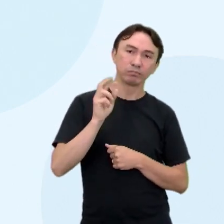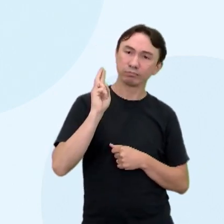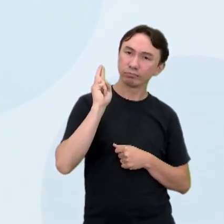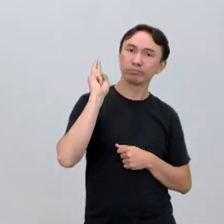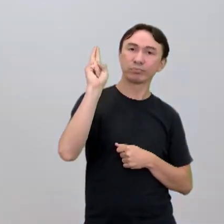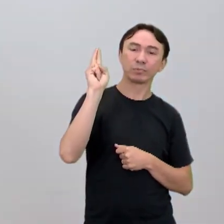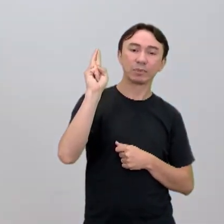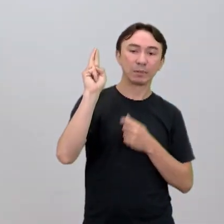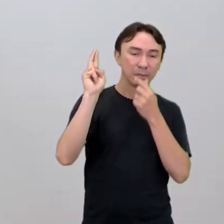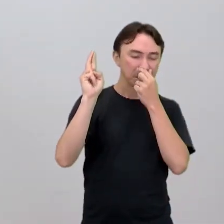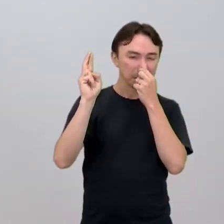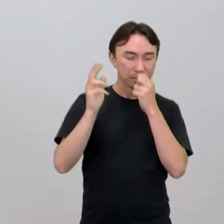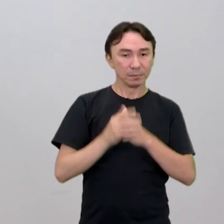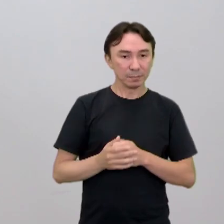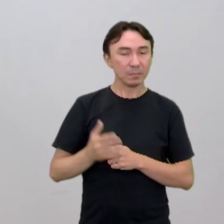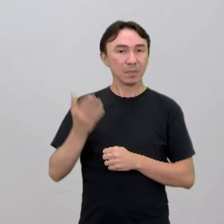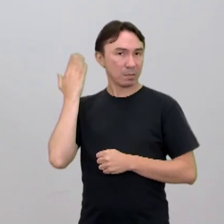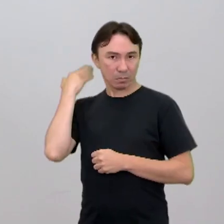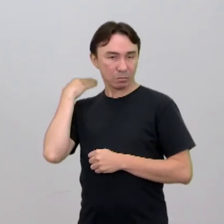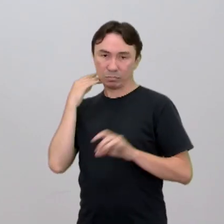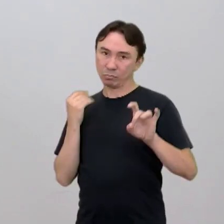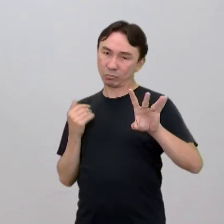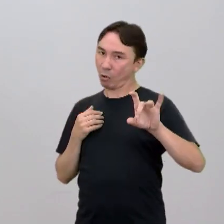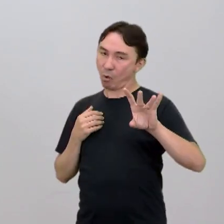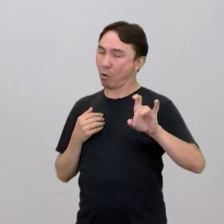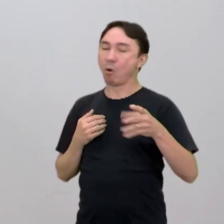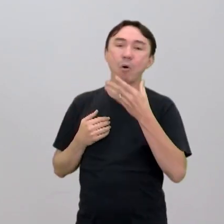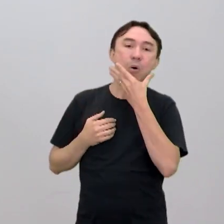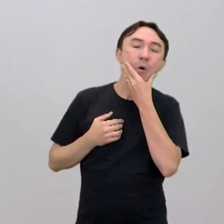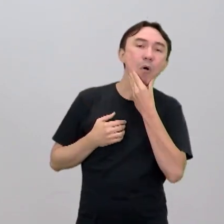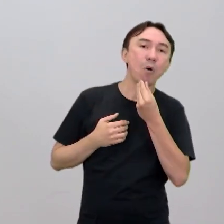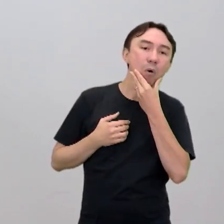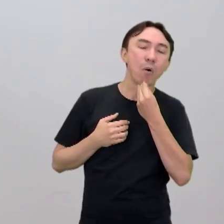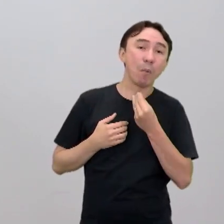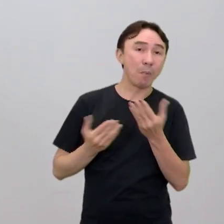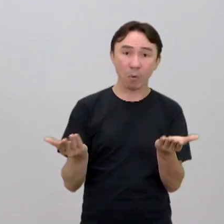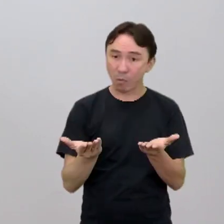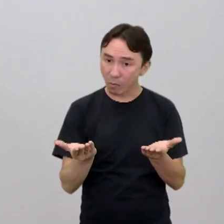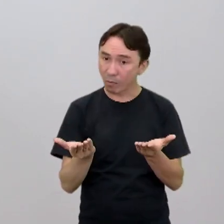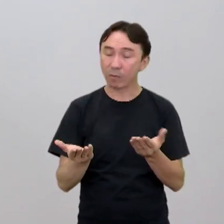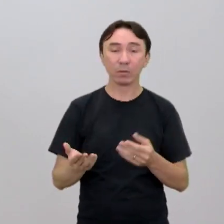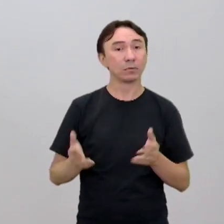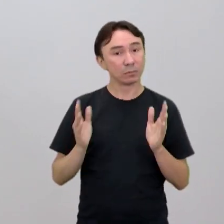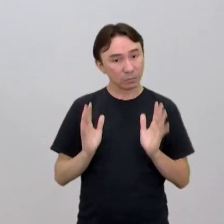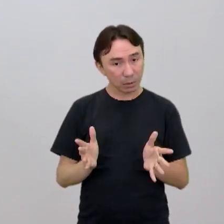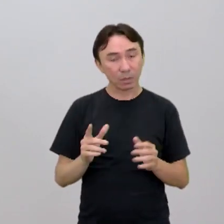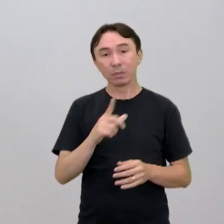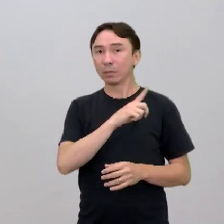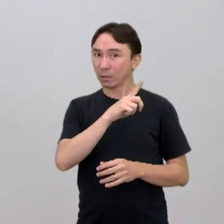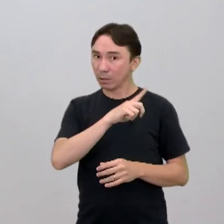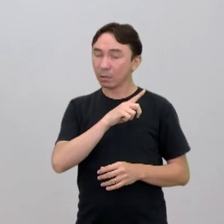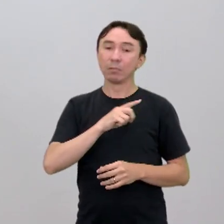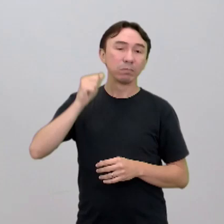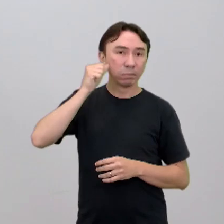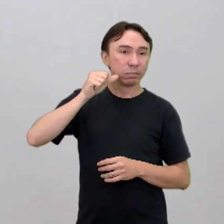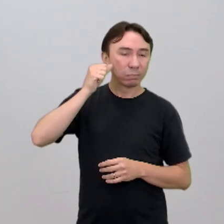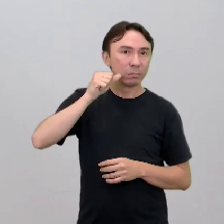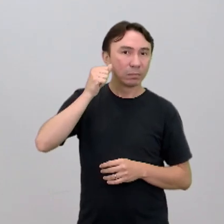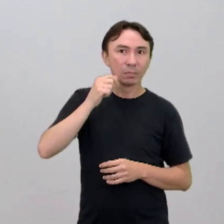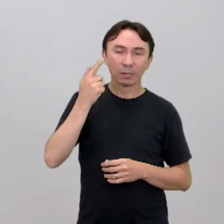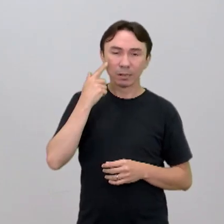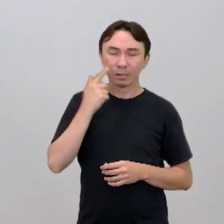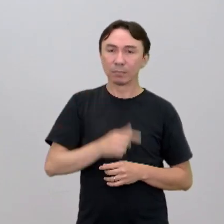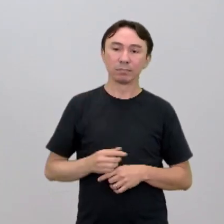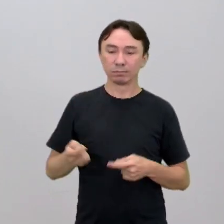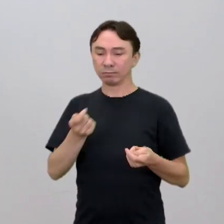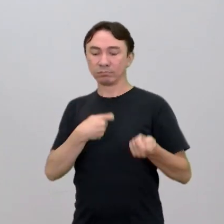é um espaço que era amplamente dominado pelos homens, hoje a gente já vê mulheres tomando conta também da situação. Então não é simplesmente